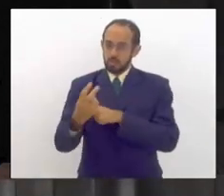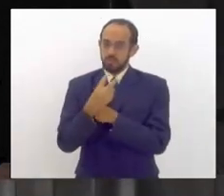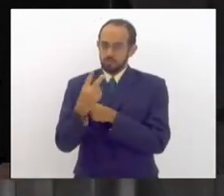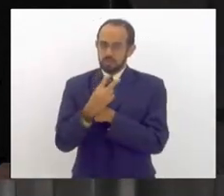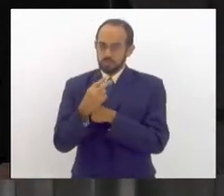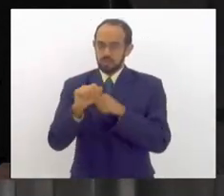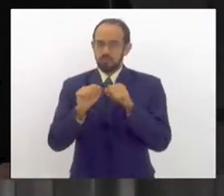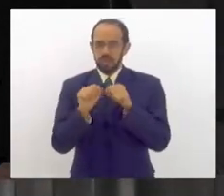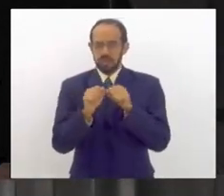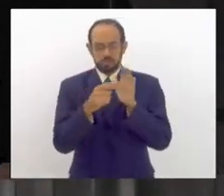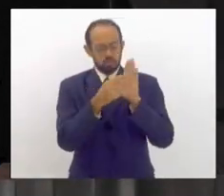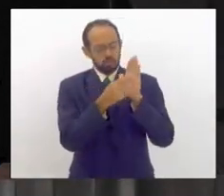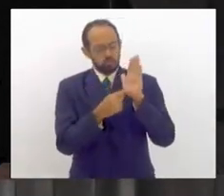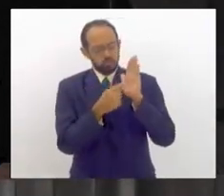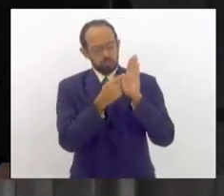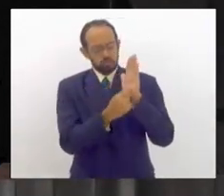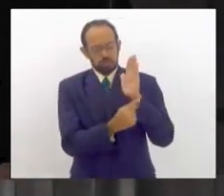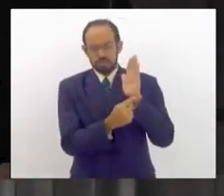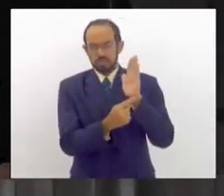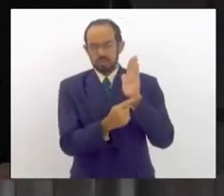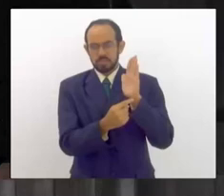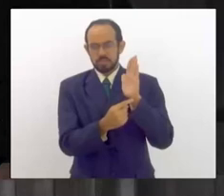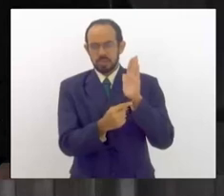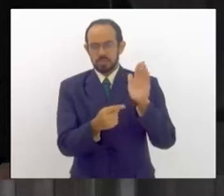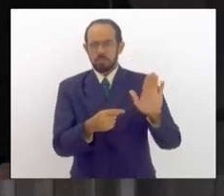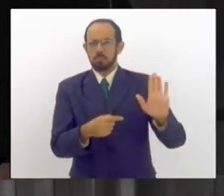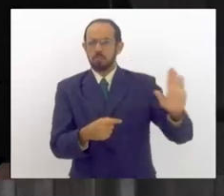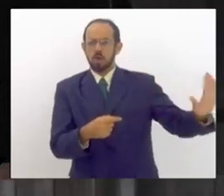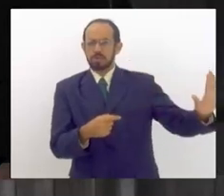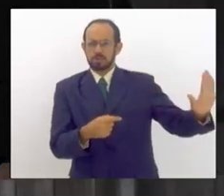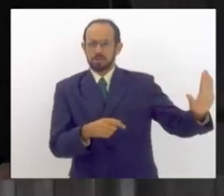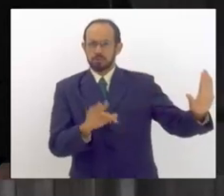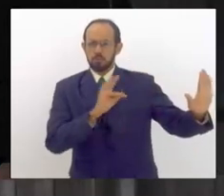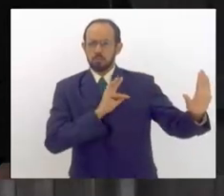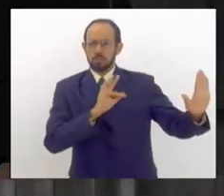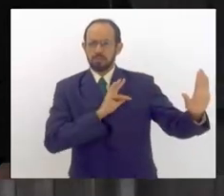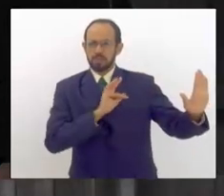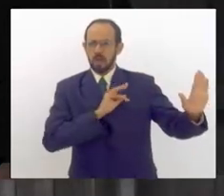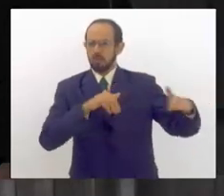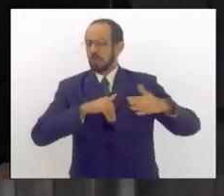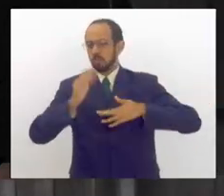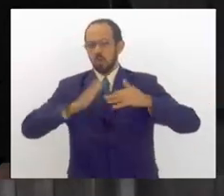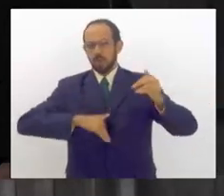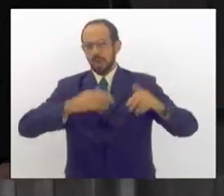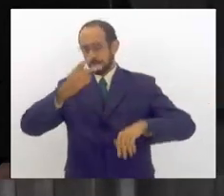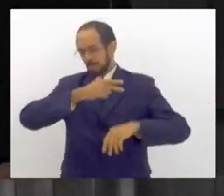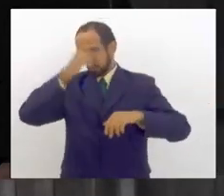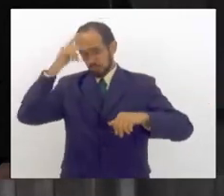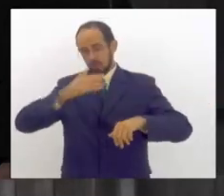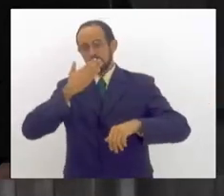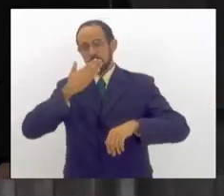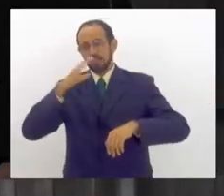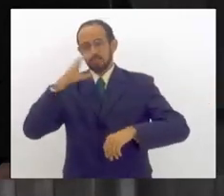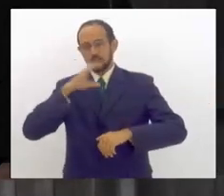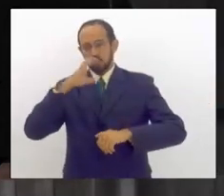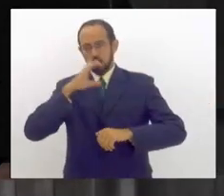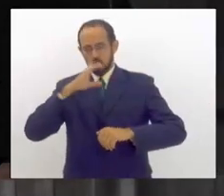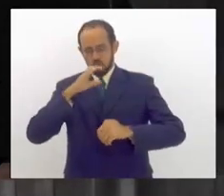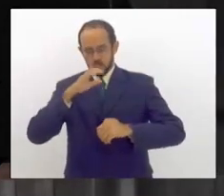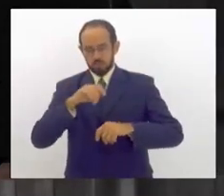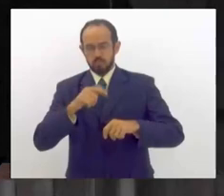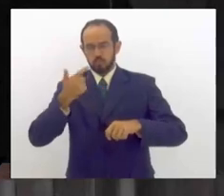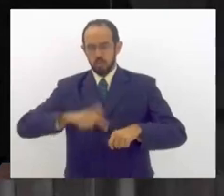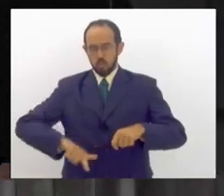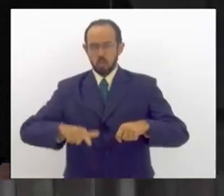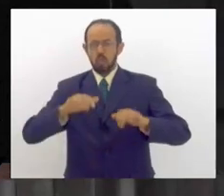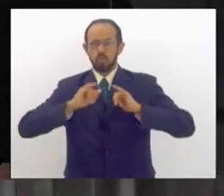na mão, apresente para um agente de segurança, para qualquer pessoa, e peça ajuda e socorro. Outro alerta